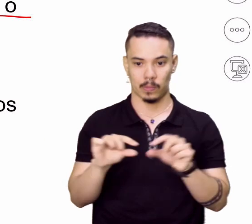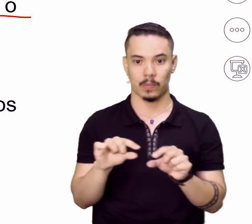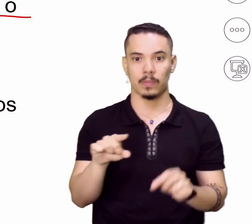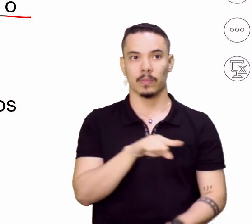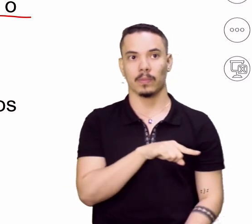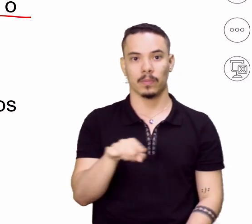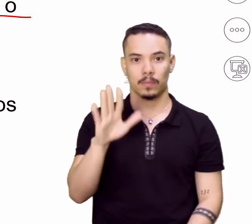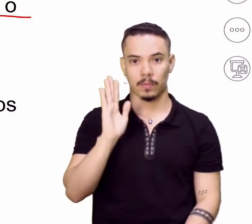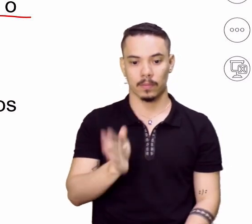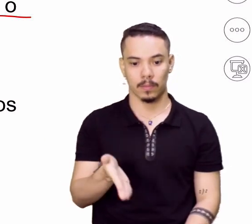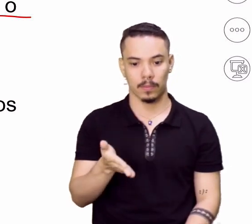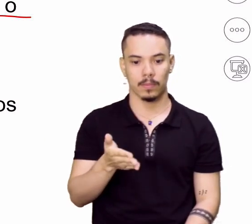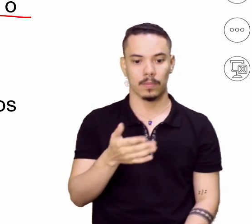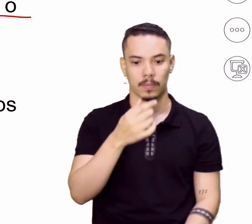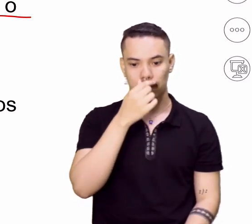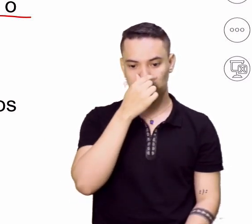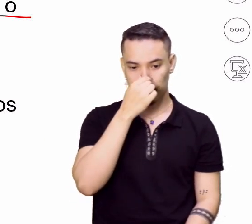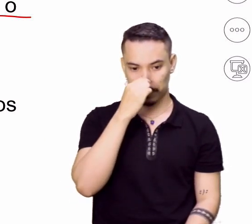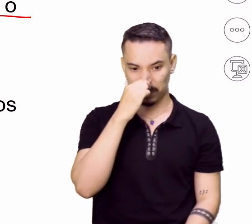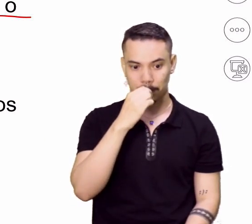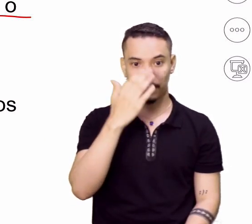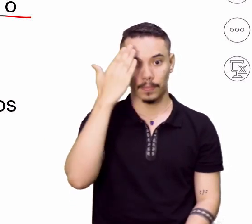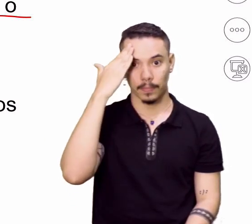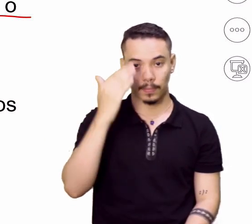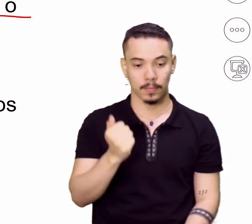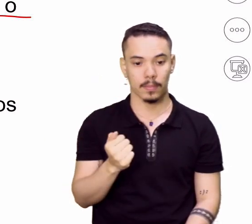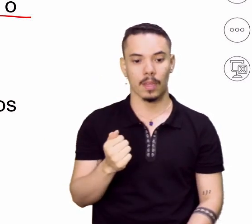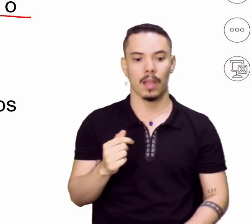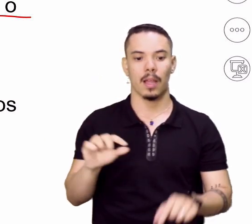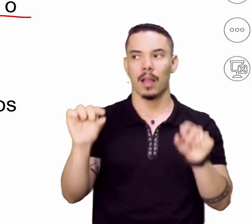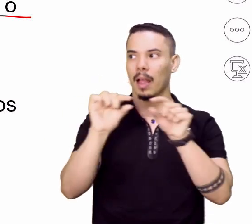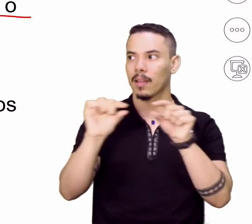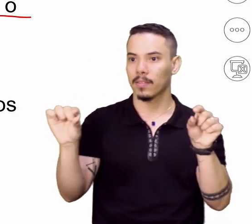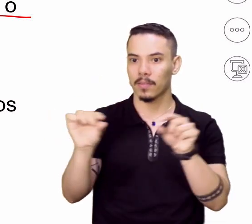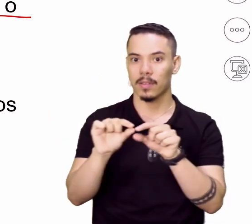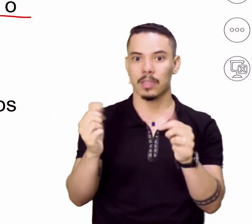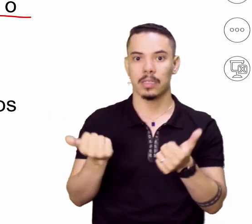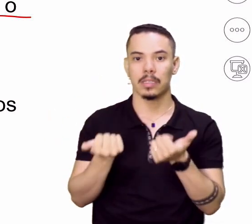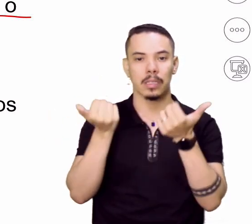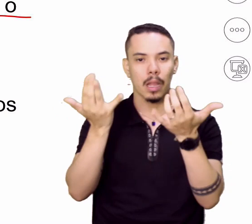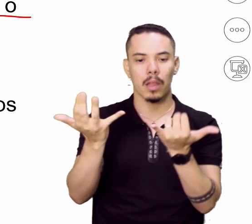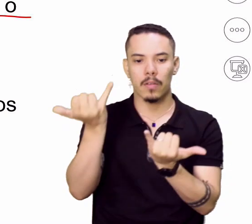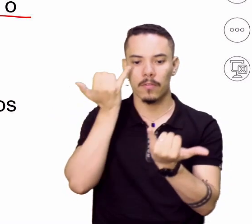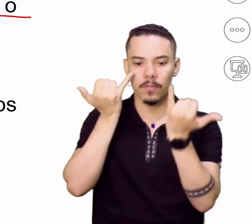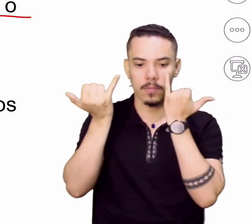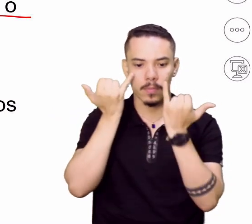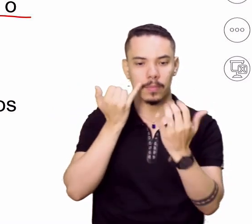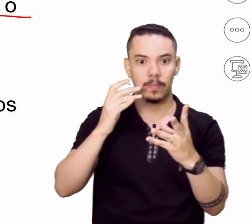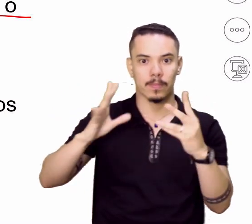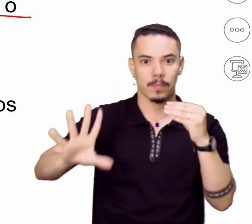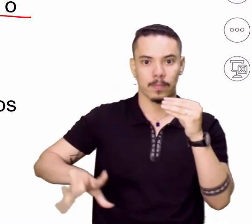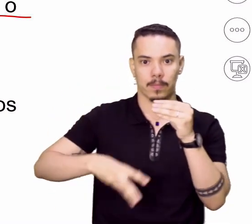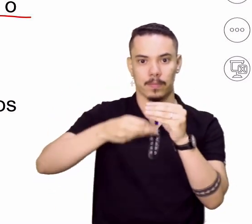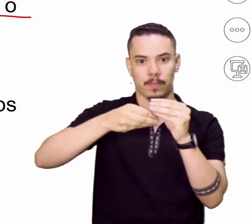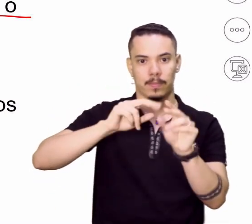agora estamos na non-defined, que é aquelas orações que dão ali uma informação extra,